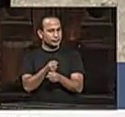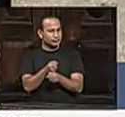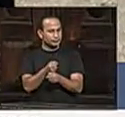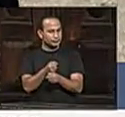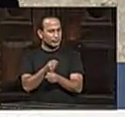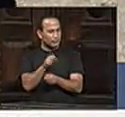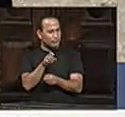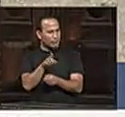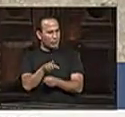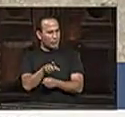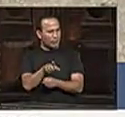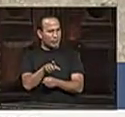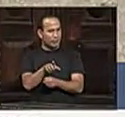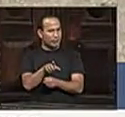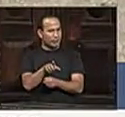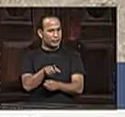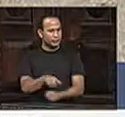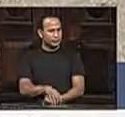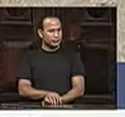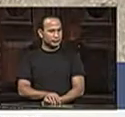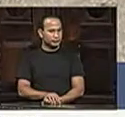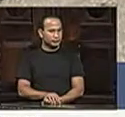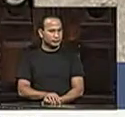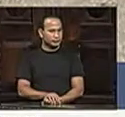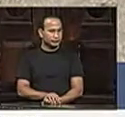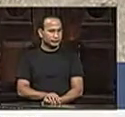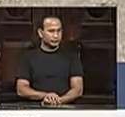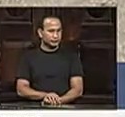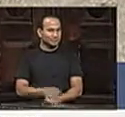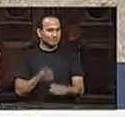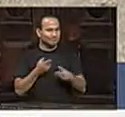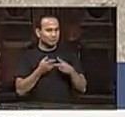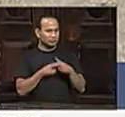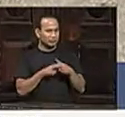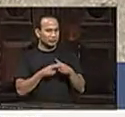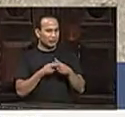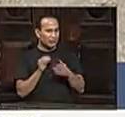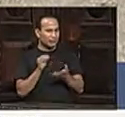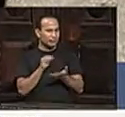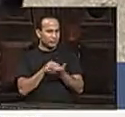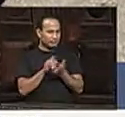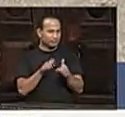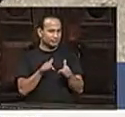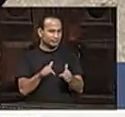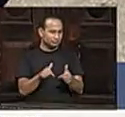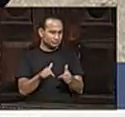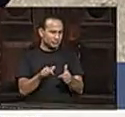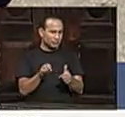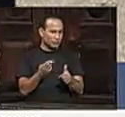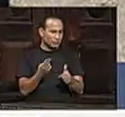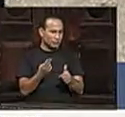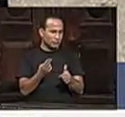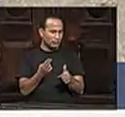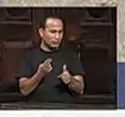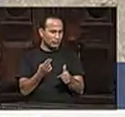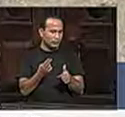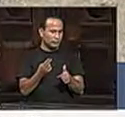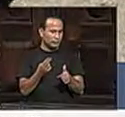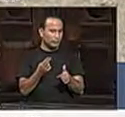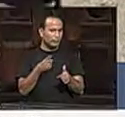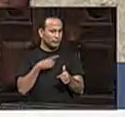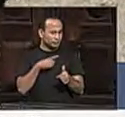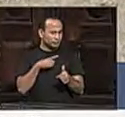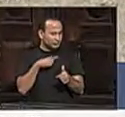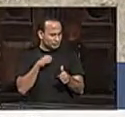é suficiente para corrigir o descumprimento? Ou há a